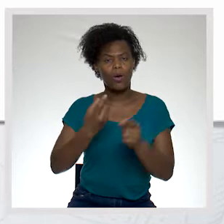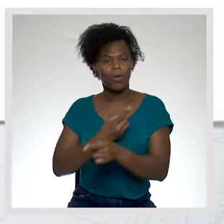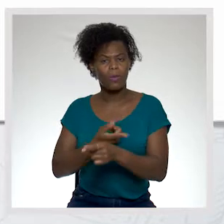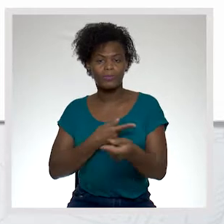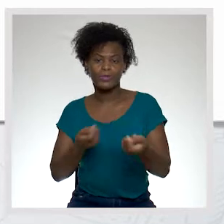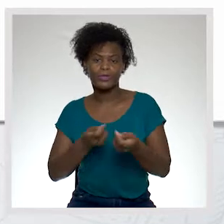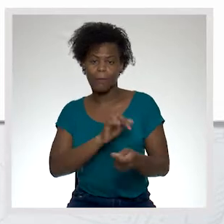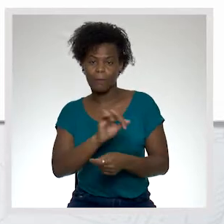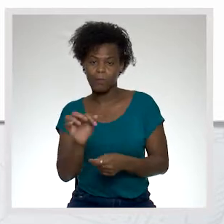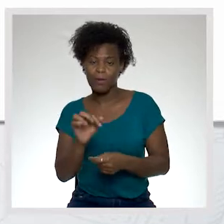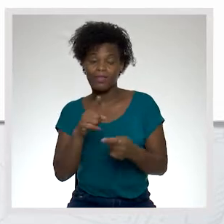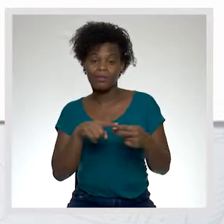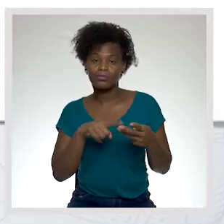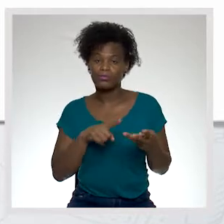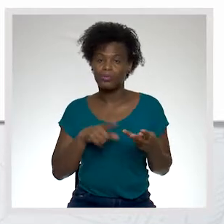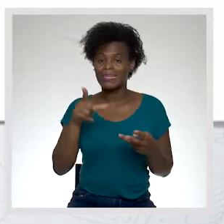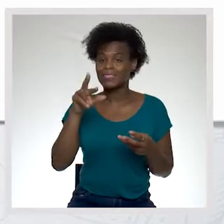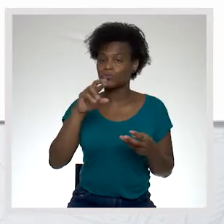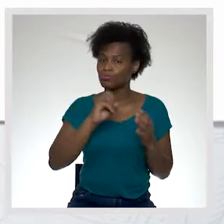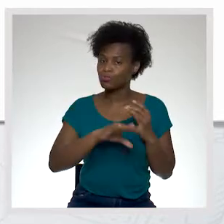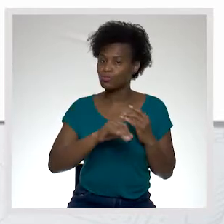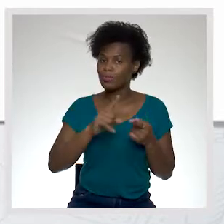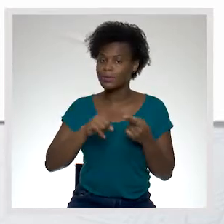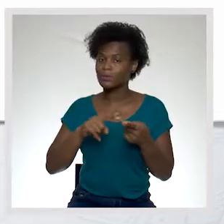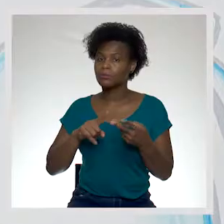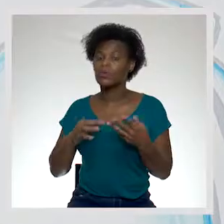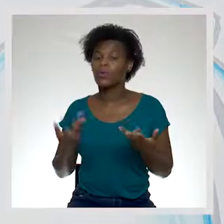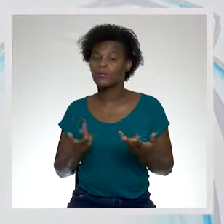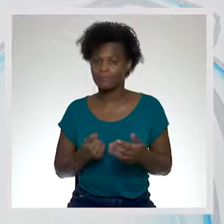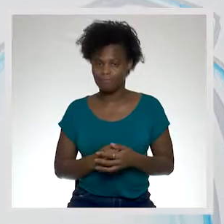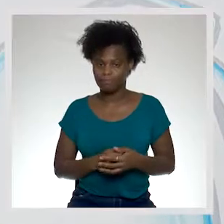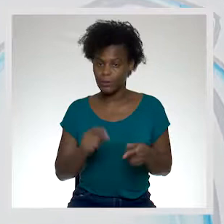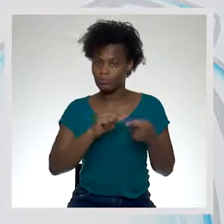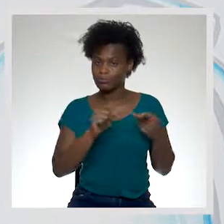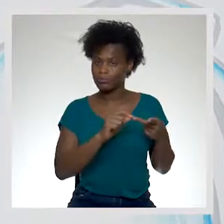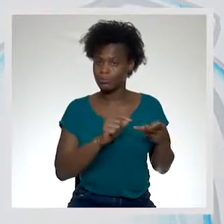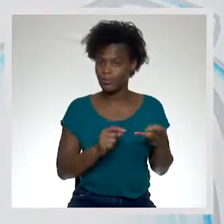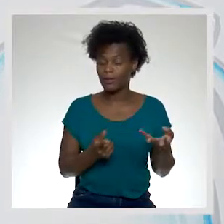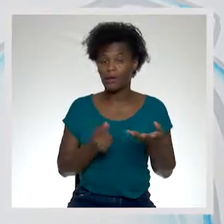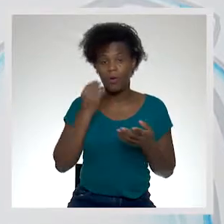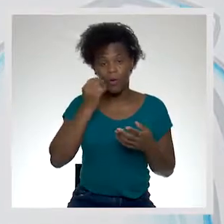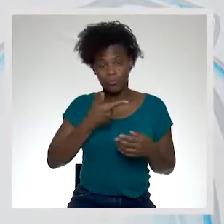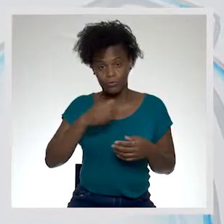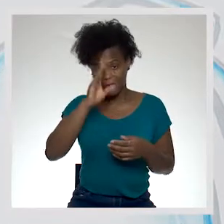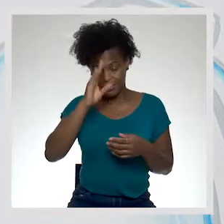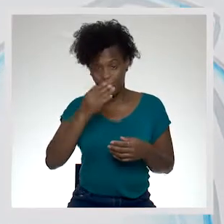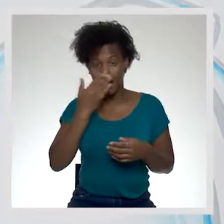gestão, e tipos de resíduos sólidos. Como sabemos na aula